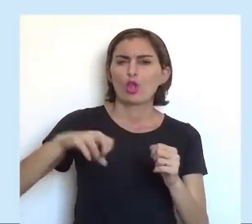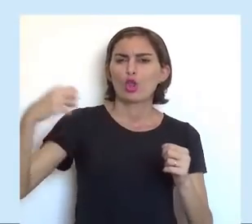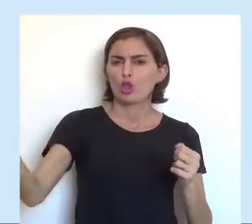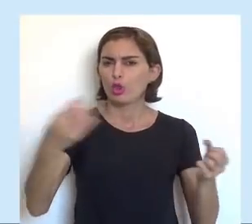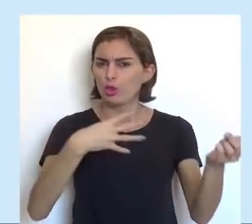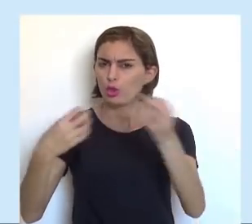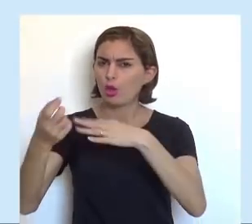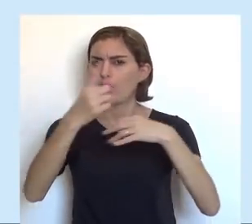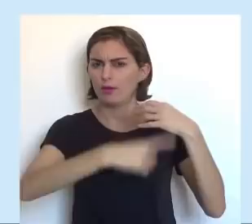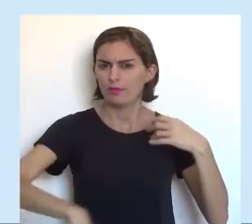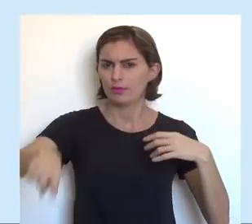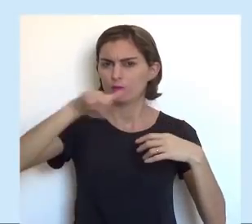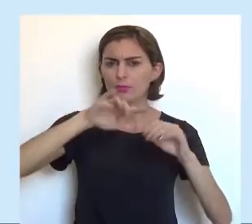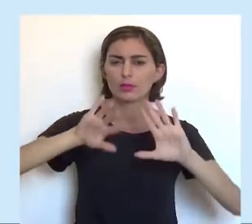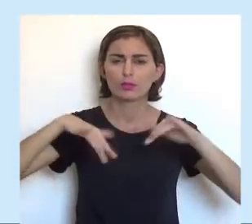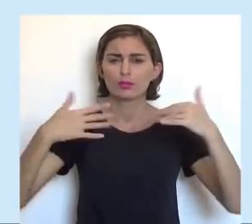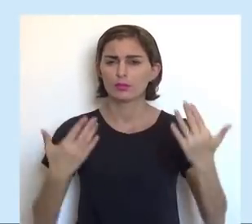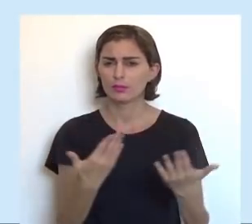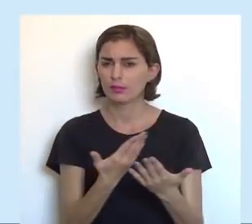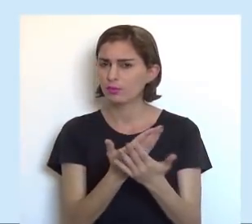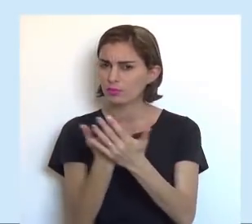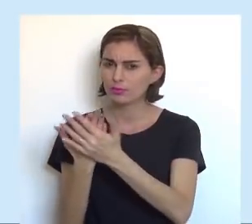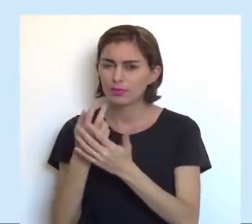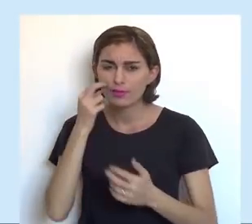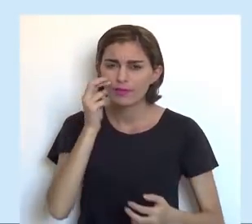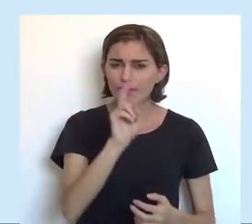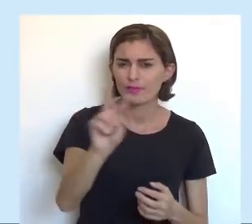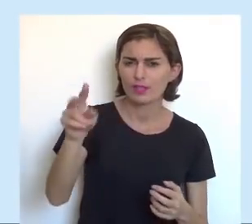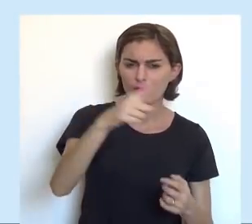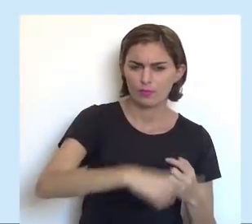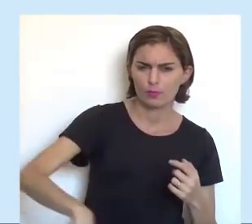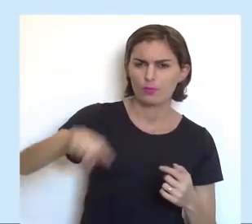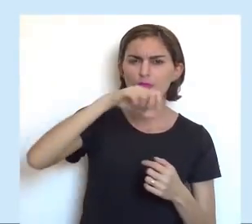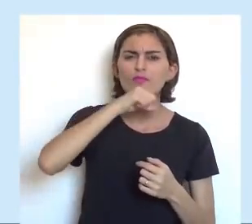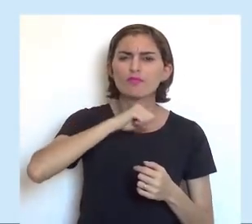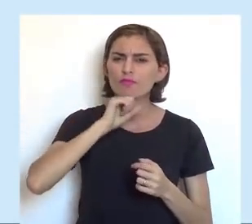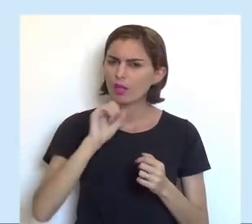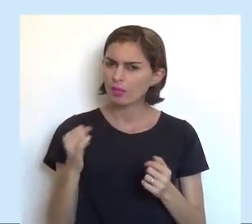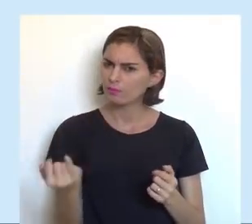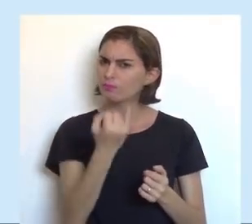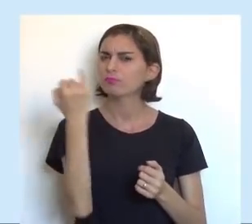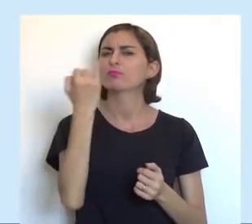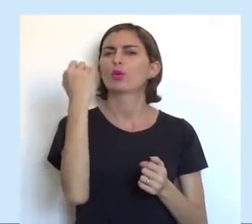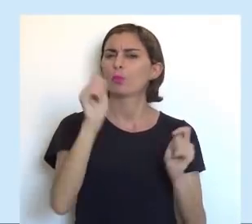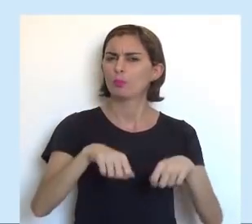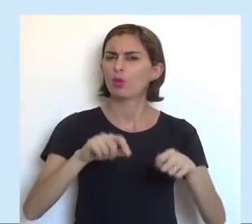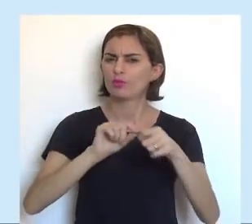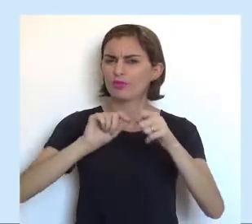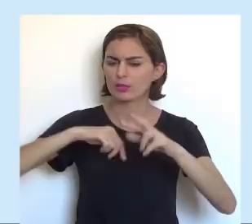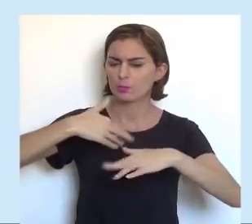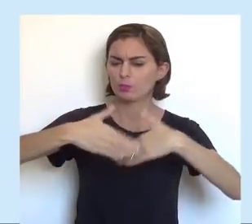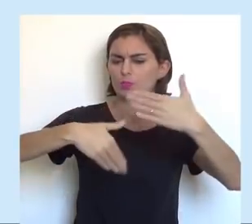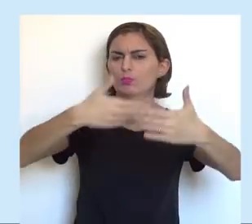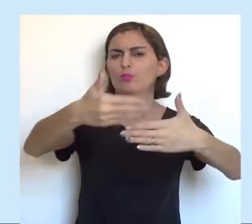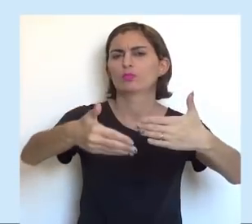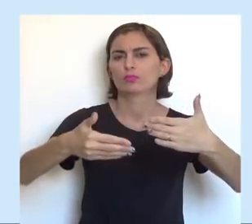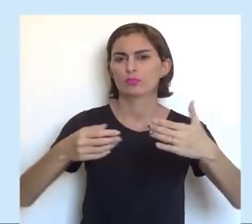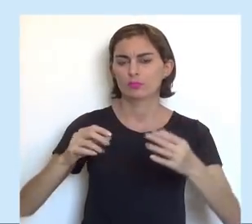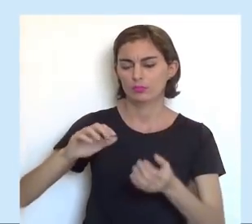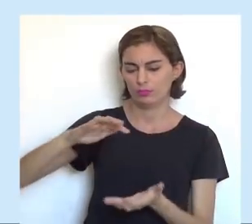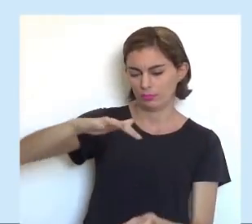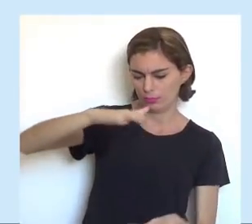produzir novos pneus. Então, amigos estudantes, vejam que o pneu inservível ele é rico, ele pode ser produzido, ele pode